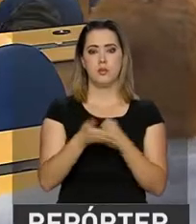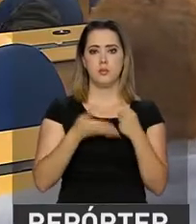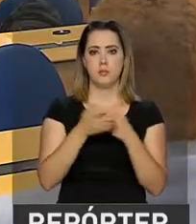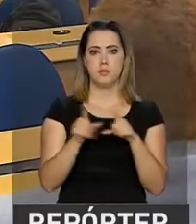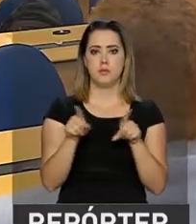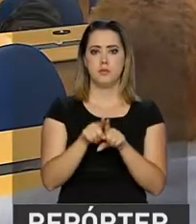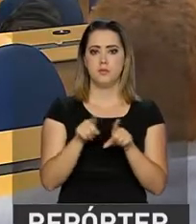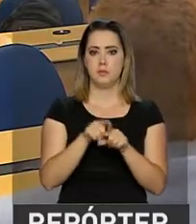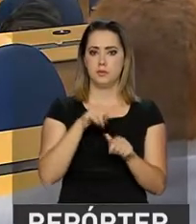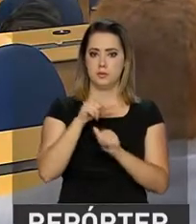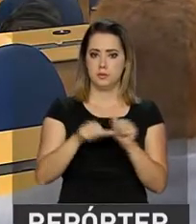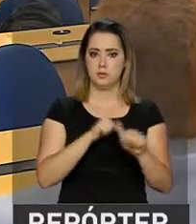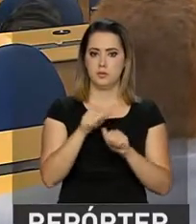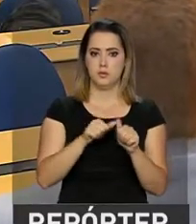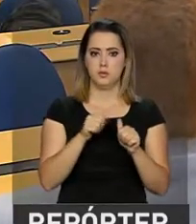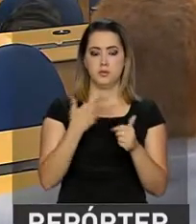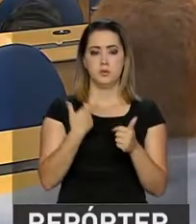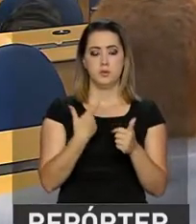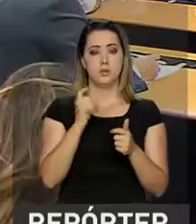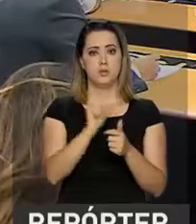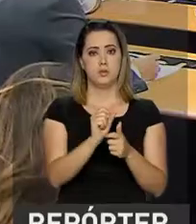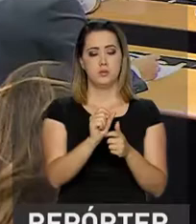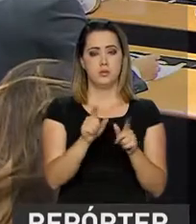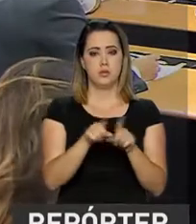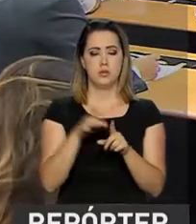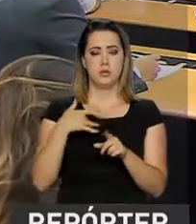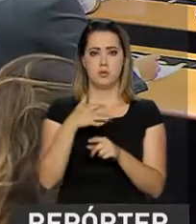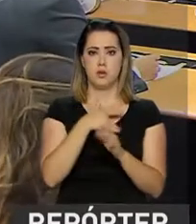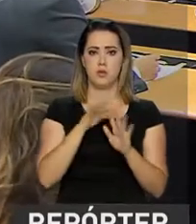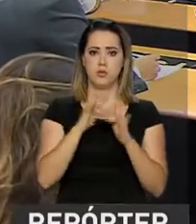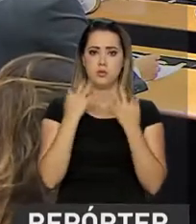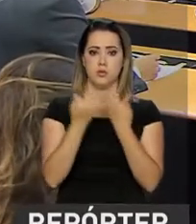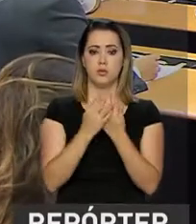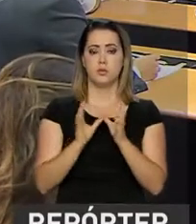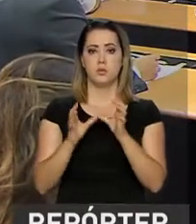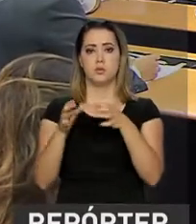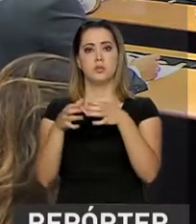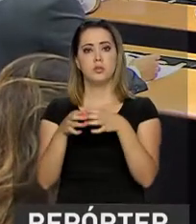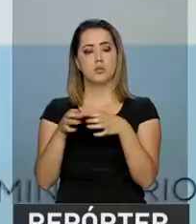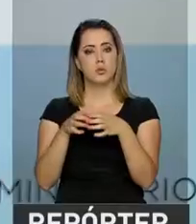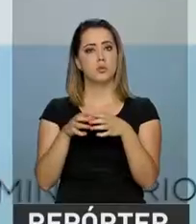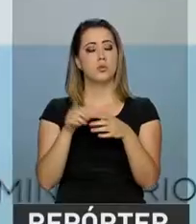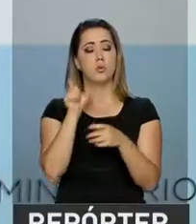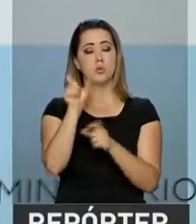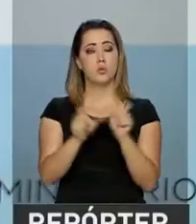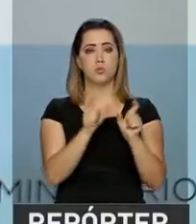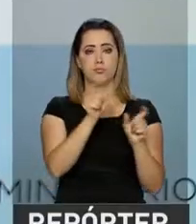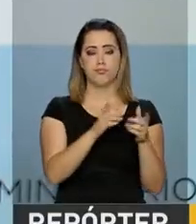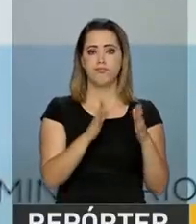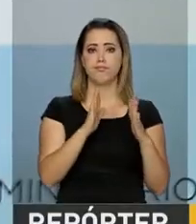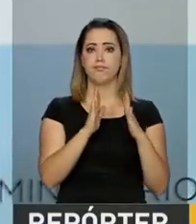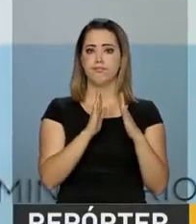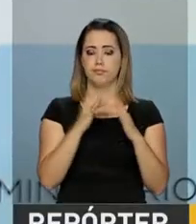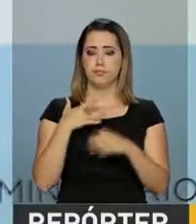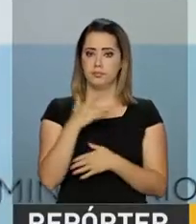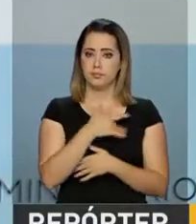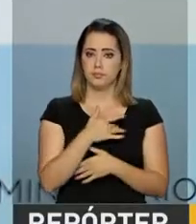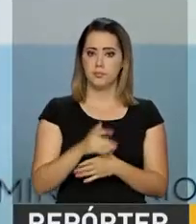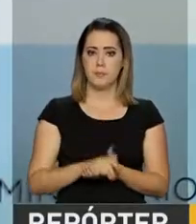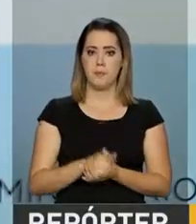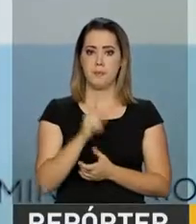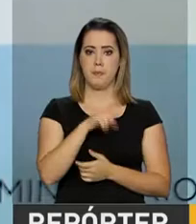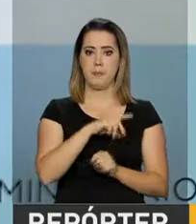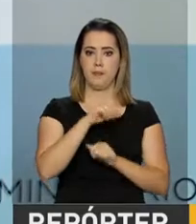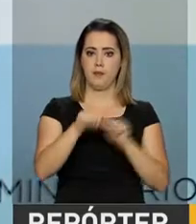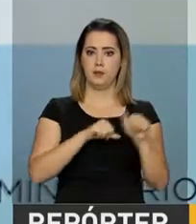previstas mudanças no programa saúde da família e o trabalho dos agentes de saúde uma importante mudança integração da atenção